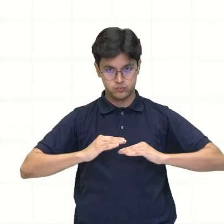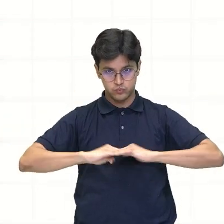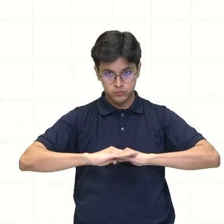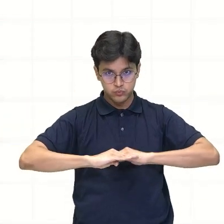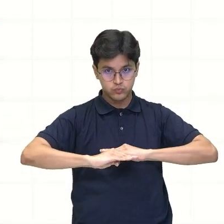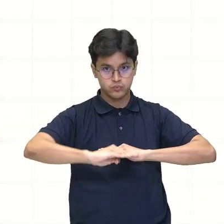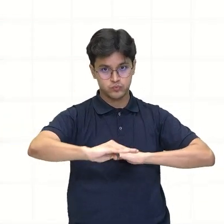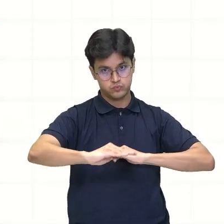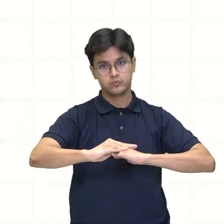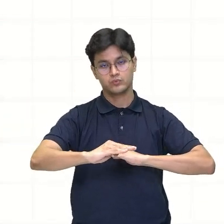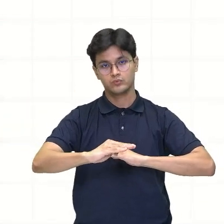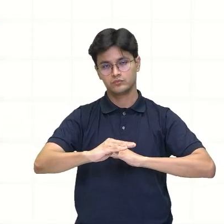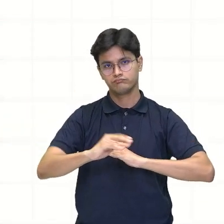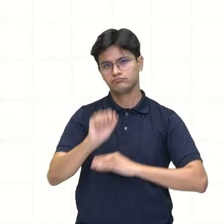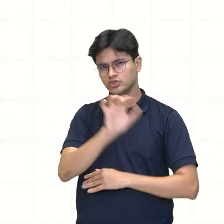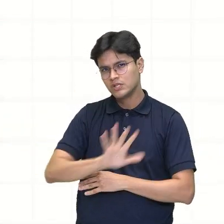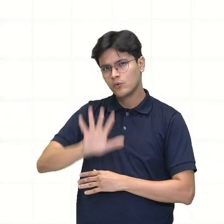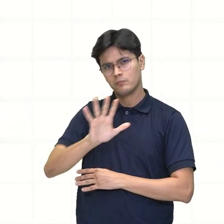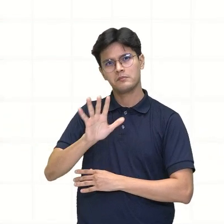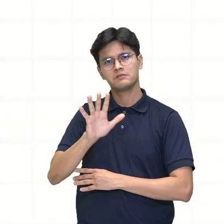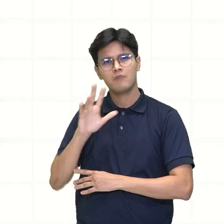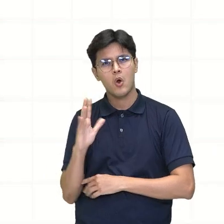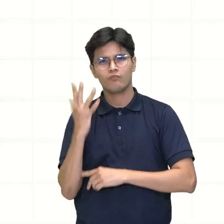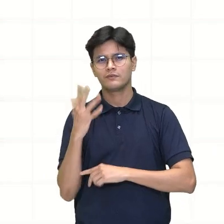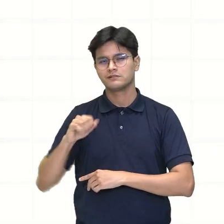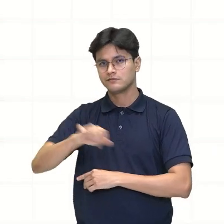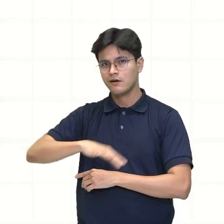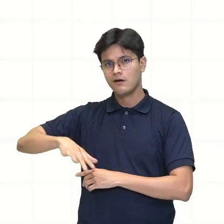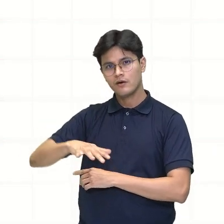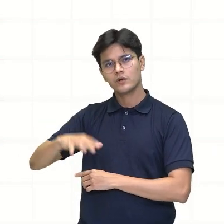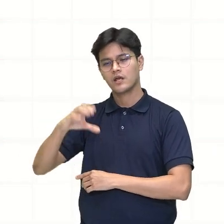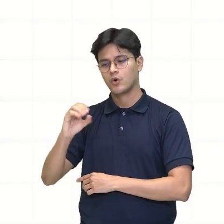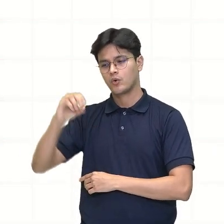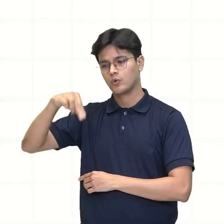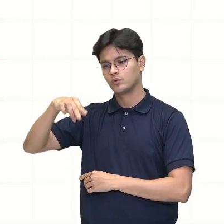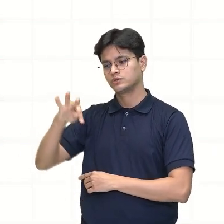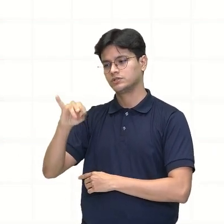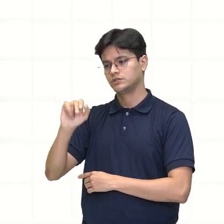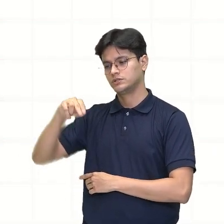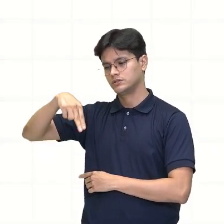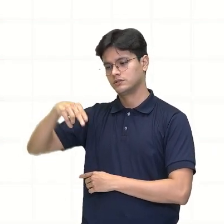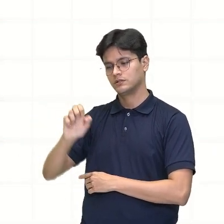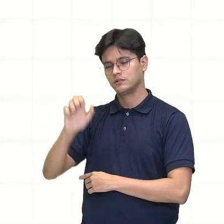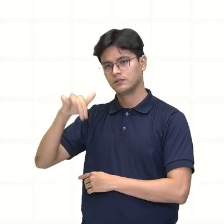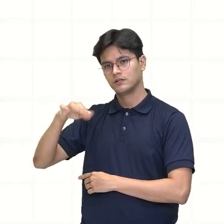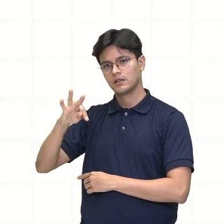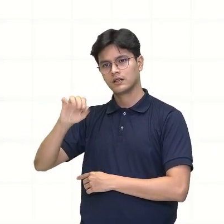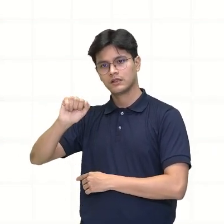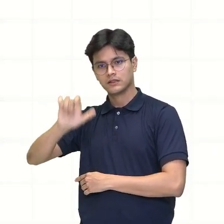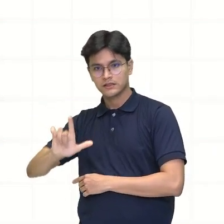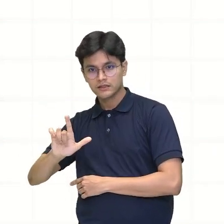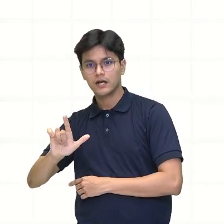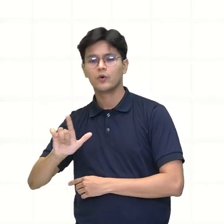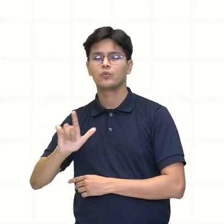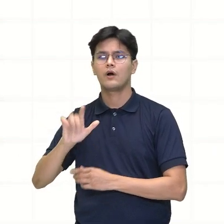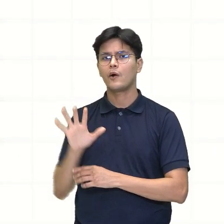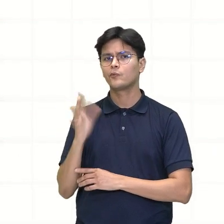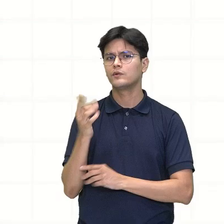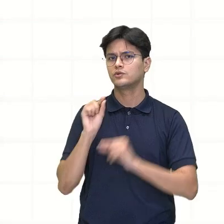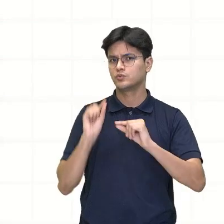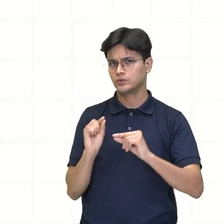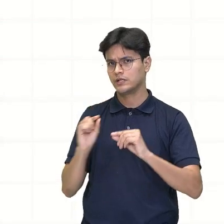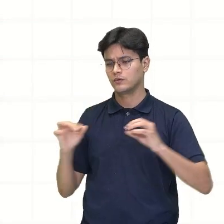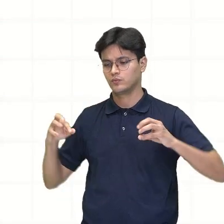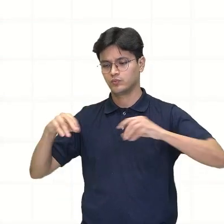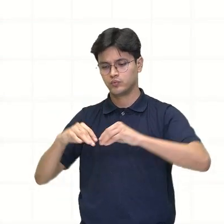áreas continentais, que é onde nós vamos perceber o quê? O acúmulo desses sedimentos. Lembrando que isso